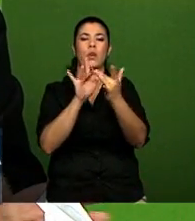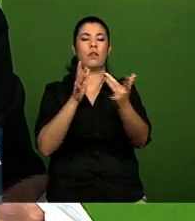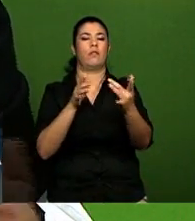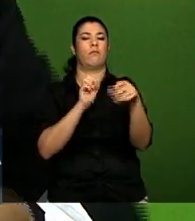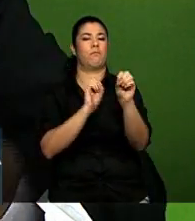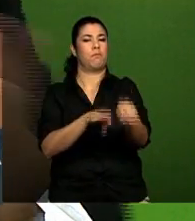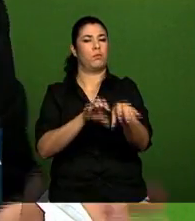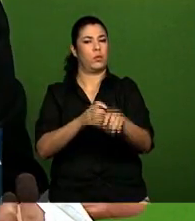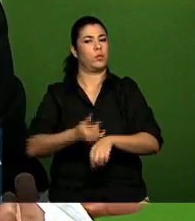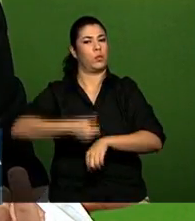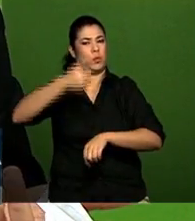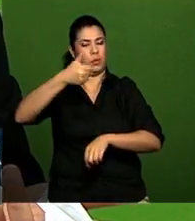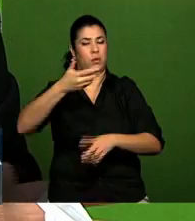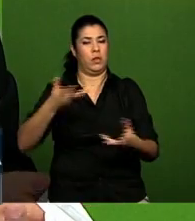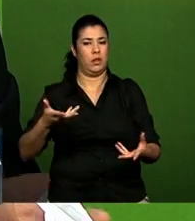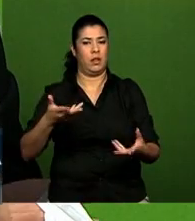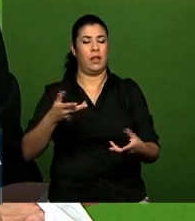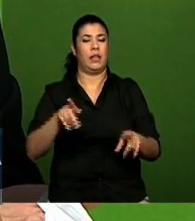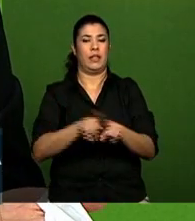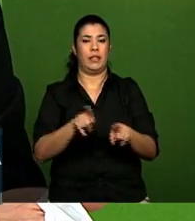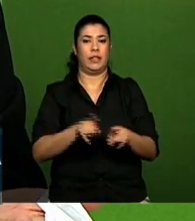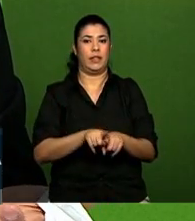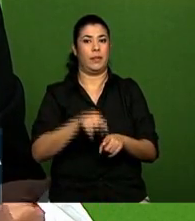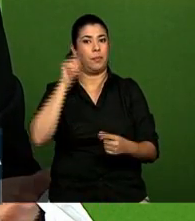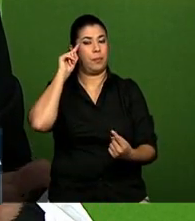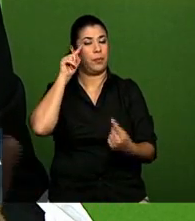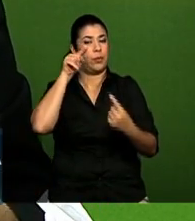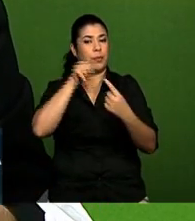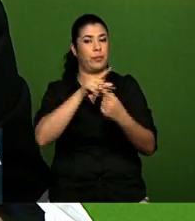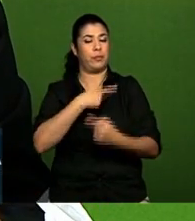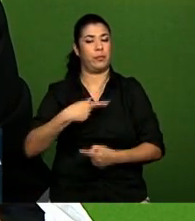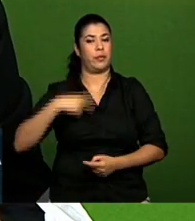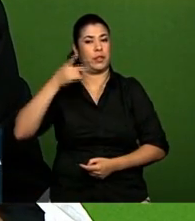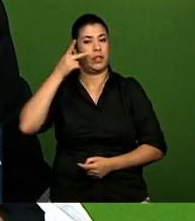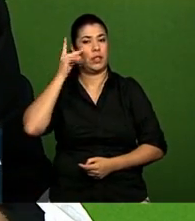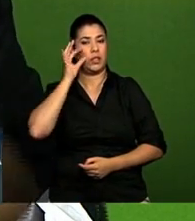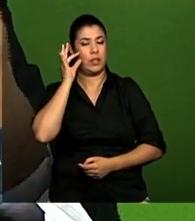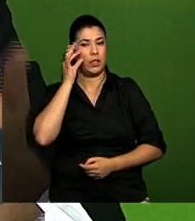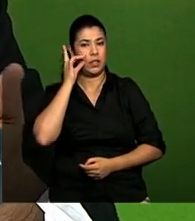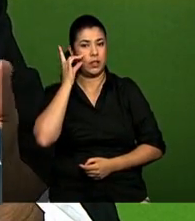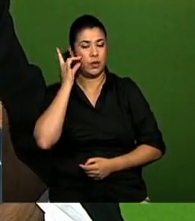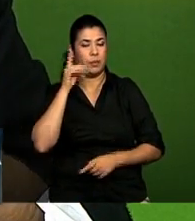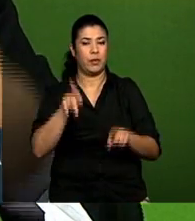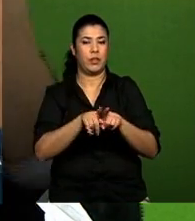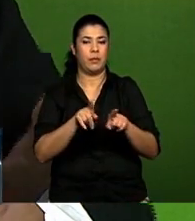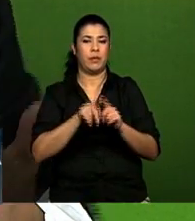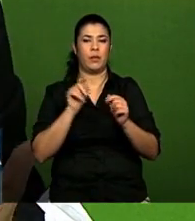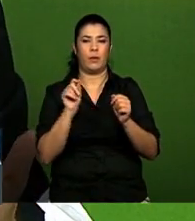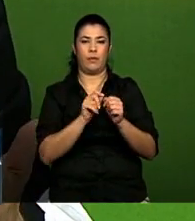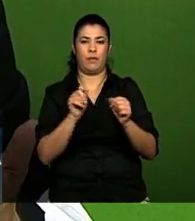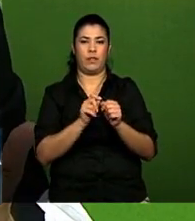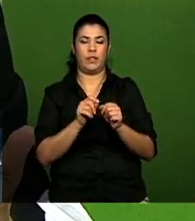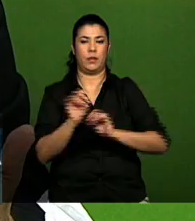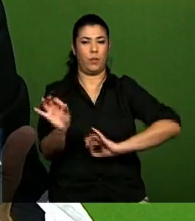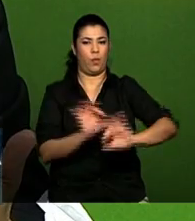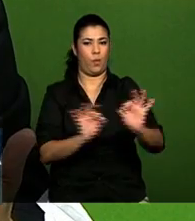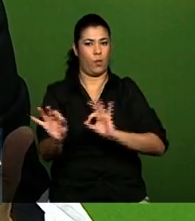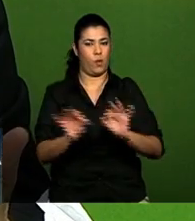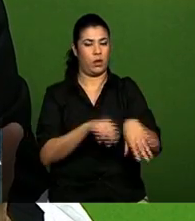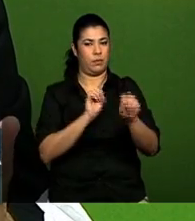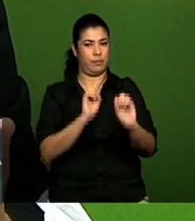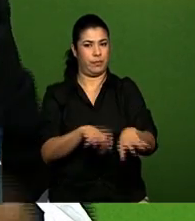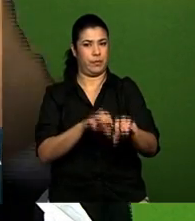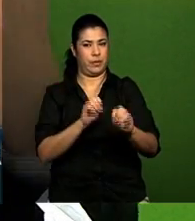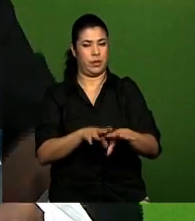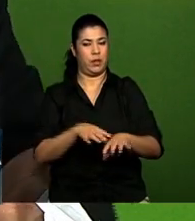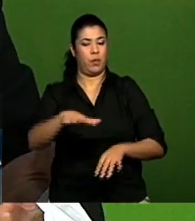a uma prioridade da presidenta Dilma no sentido de e eh fazer da estrutura Educacional brasileiro